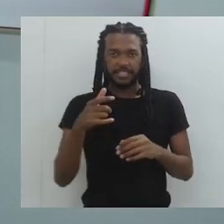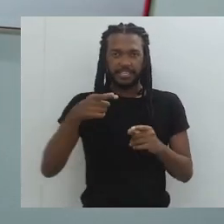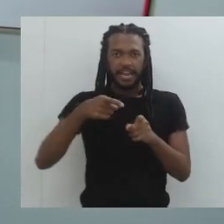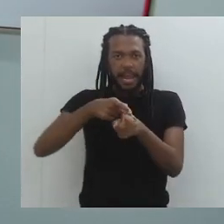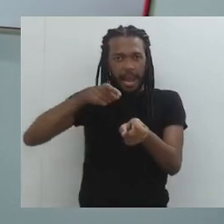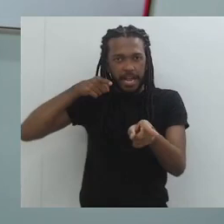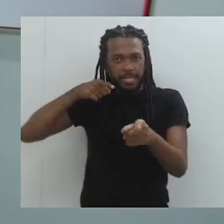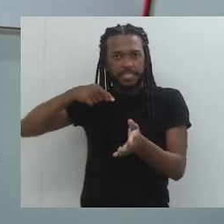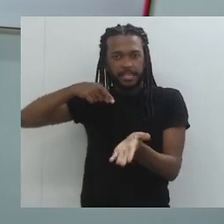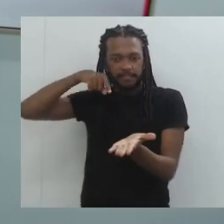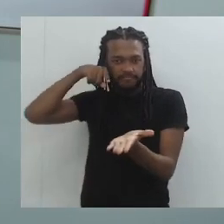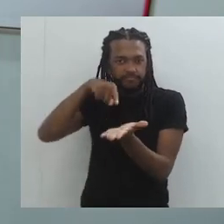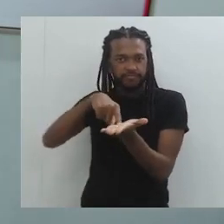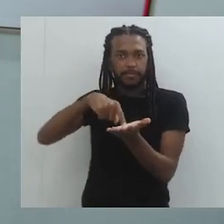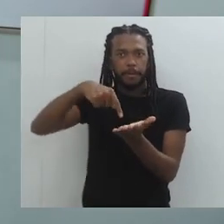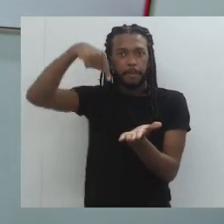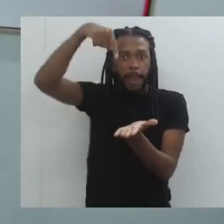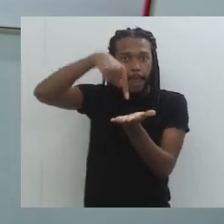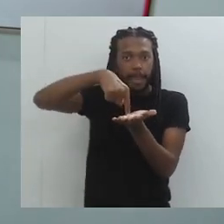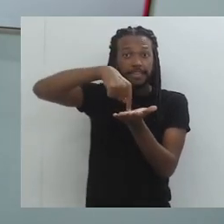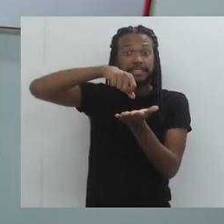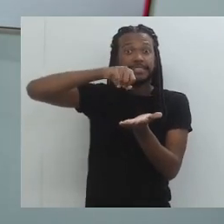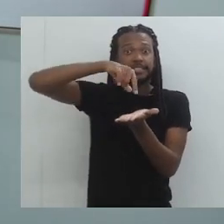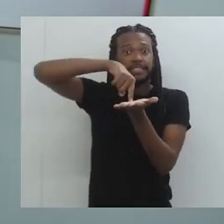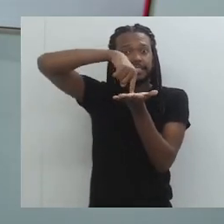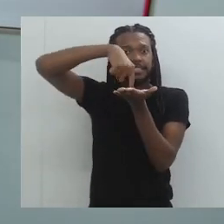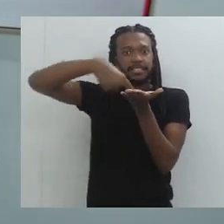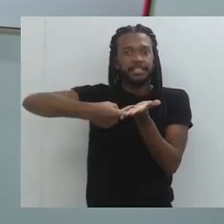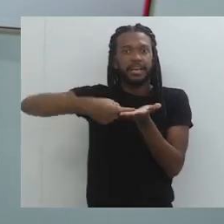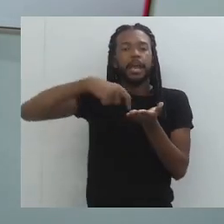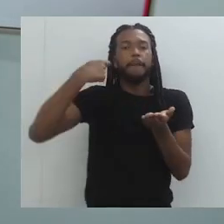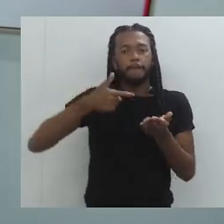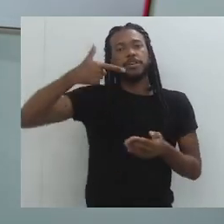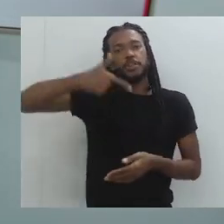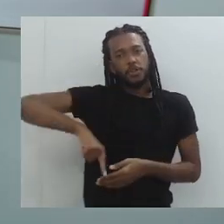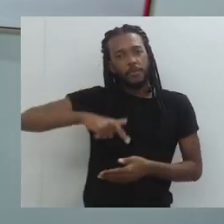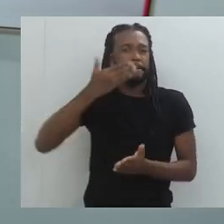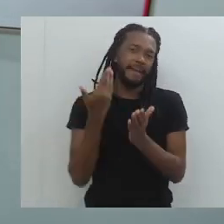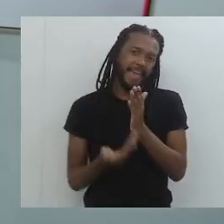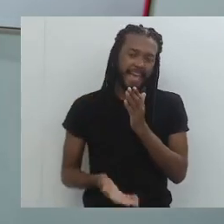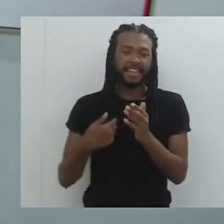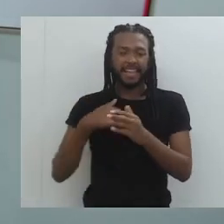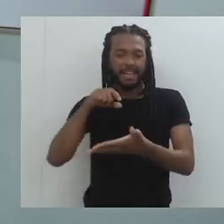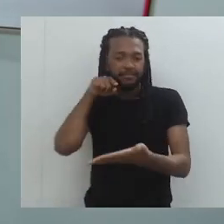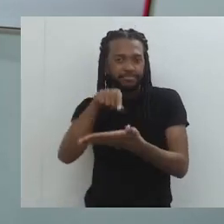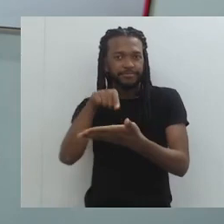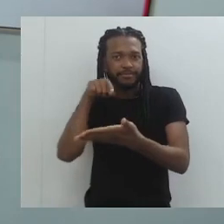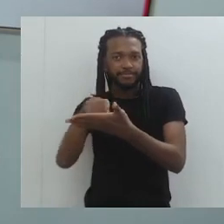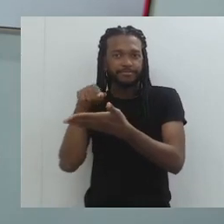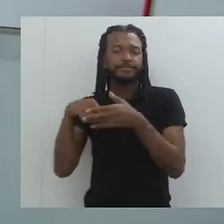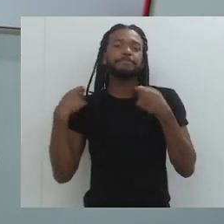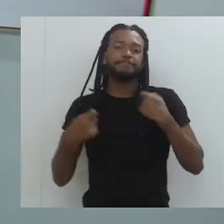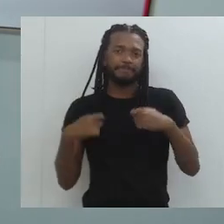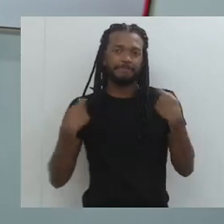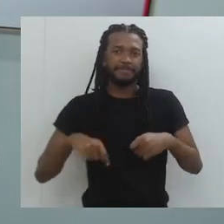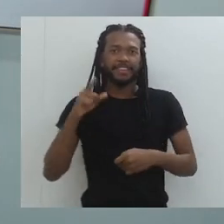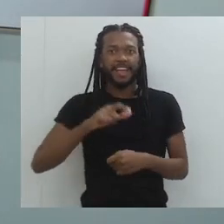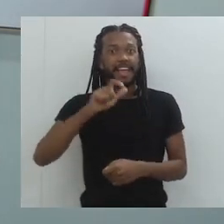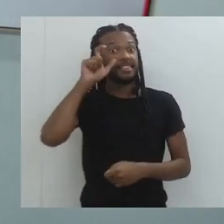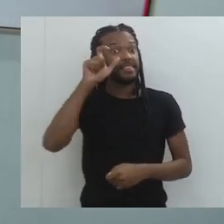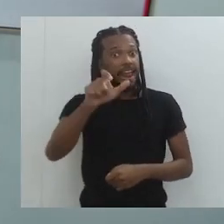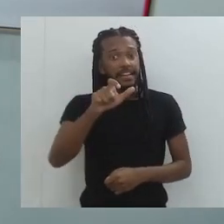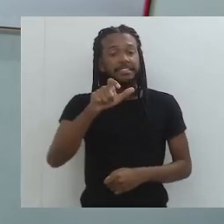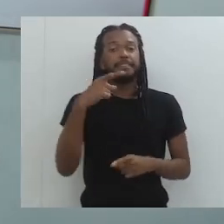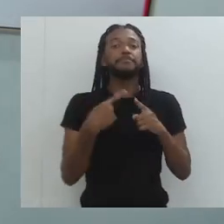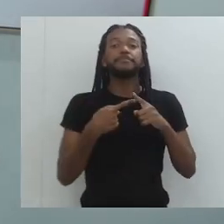lança que tinha que ficar em pé, porque se deitasse, aí a gente tinha que jogar de novo, e aí a gente perdia. Então era bem interessante porque